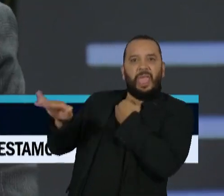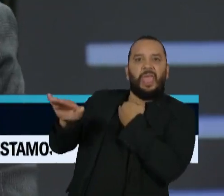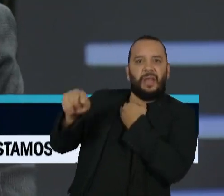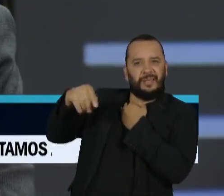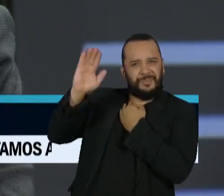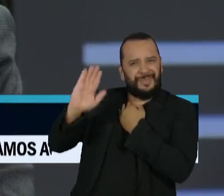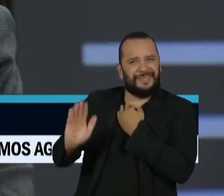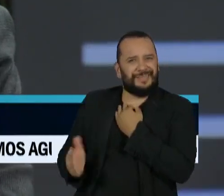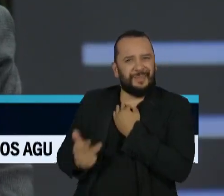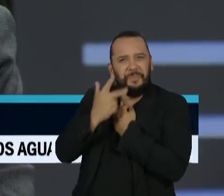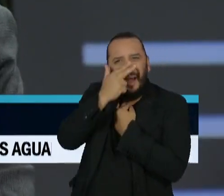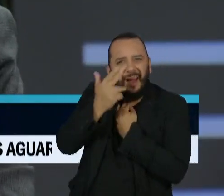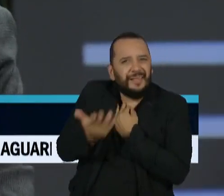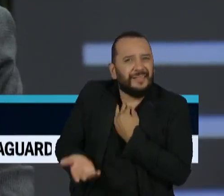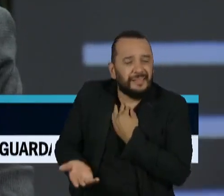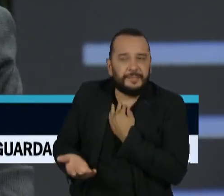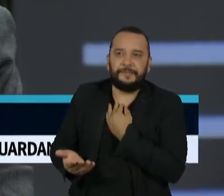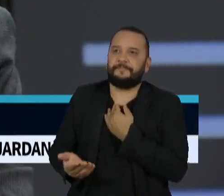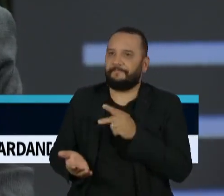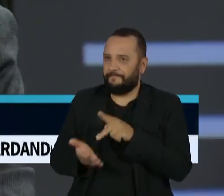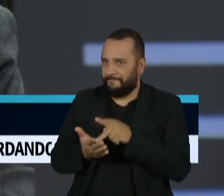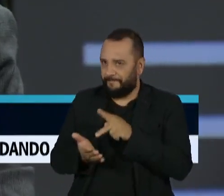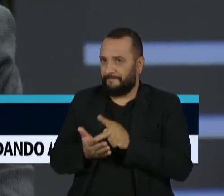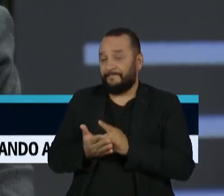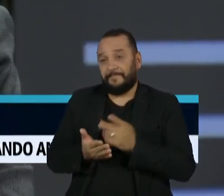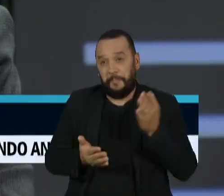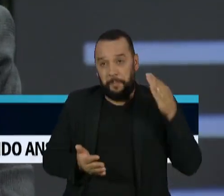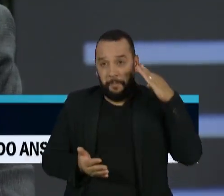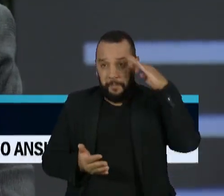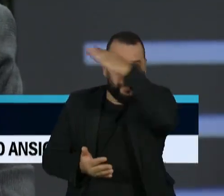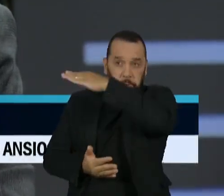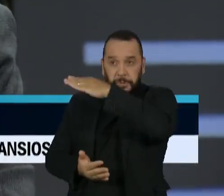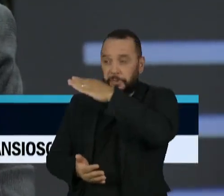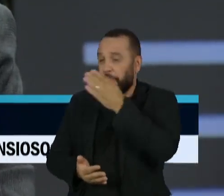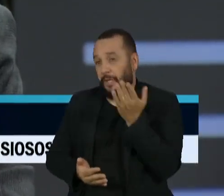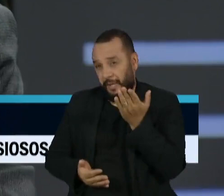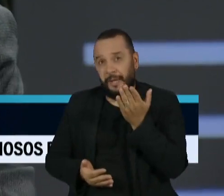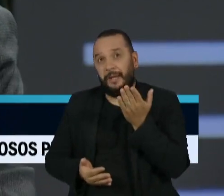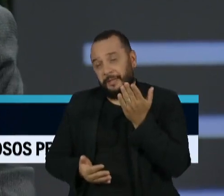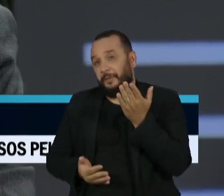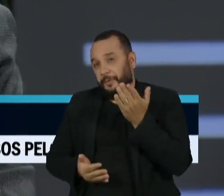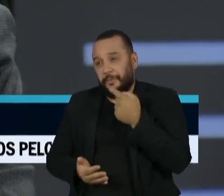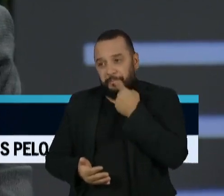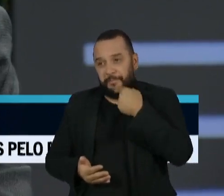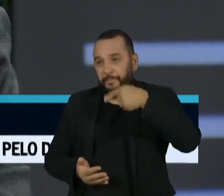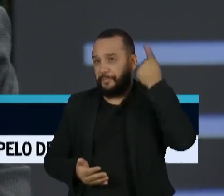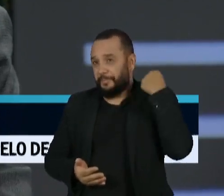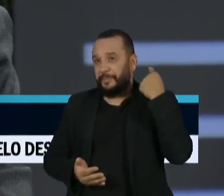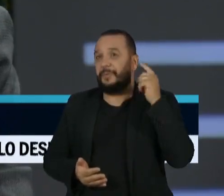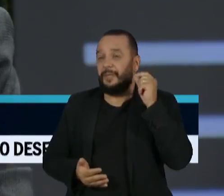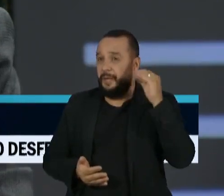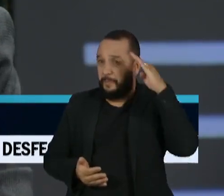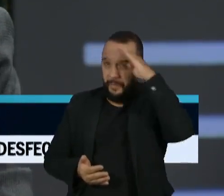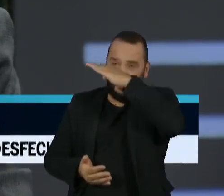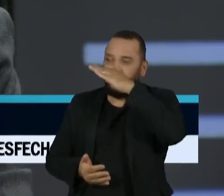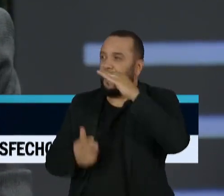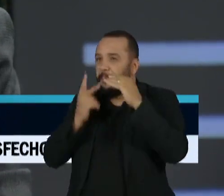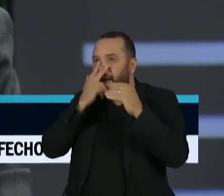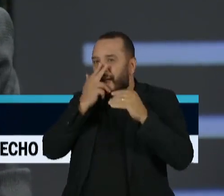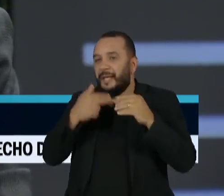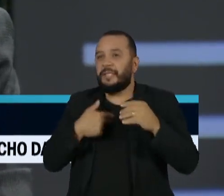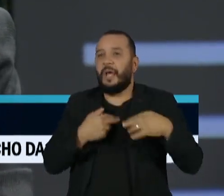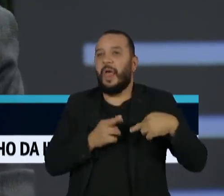Karen, nós tínhamos uma lentidão no último governo, isso foi muito segurado, entre aspas,